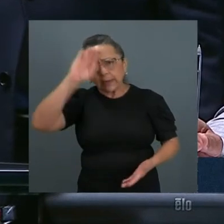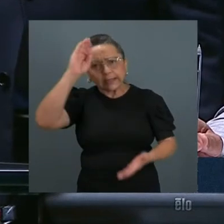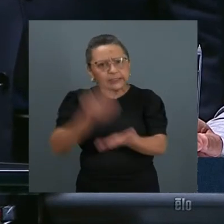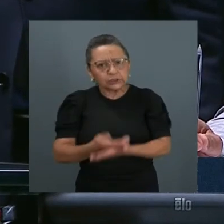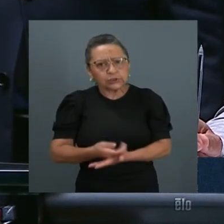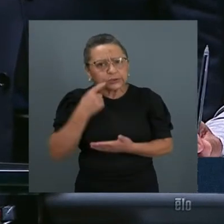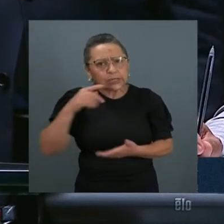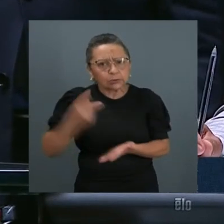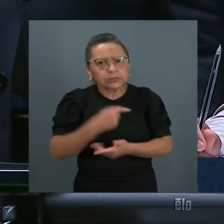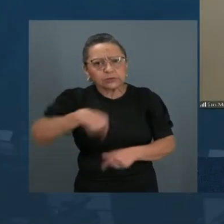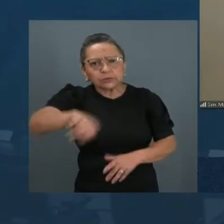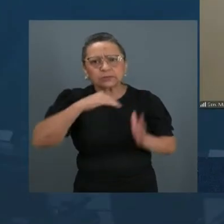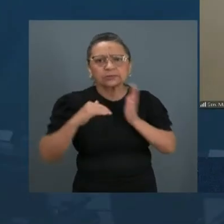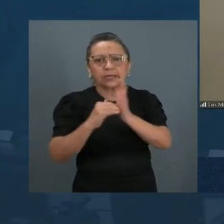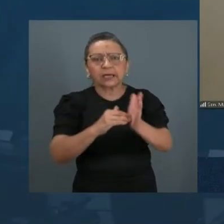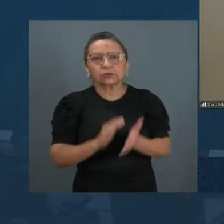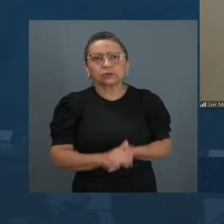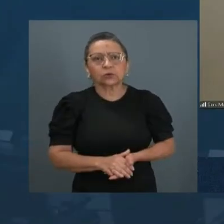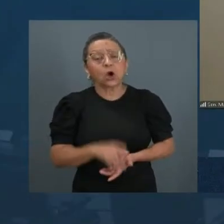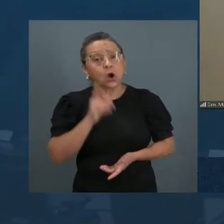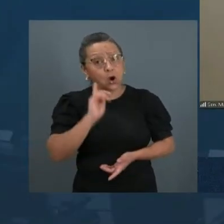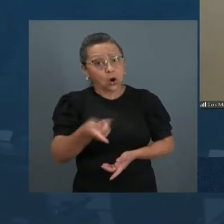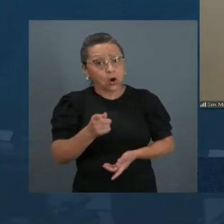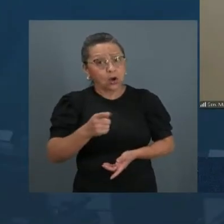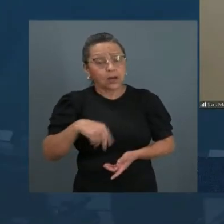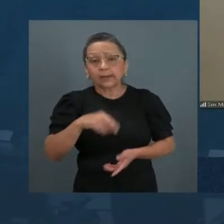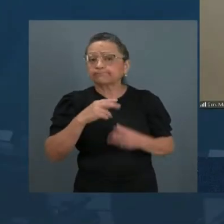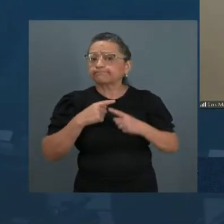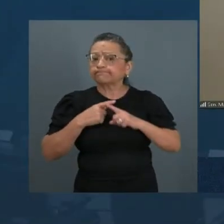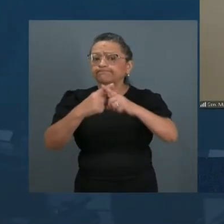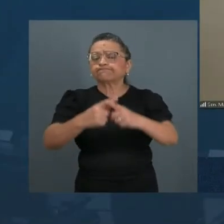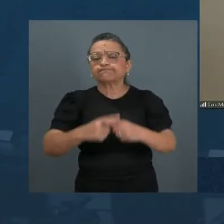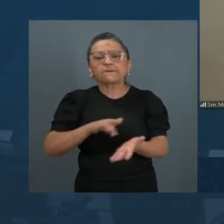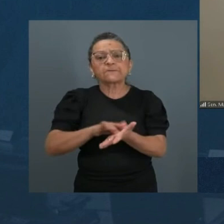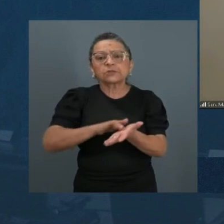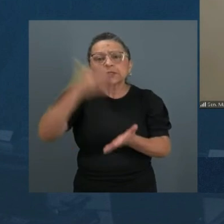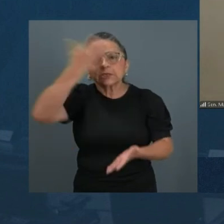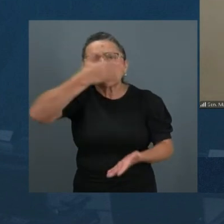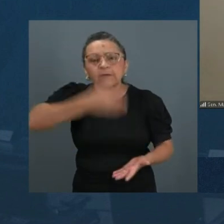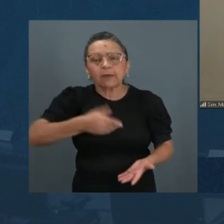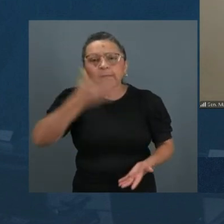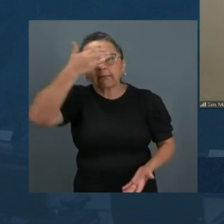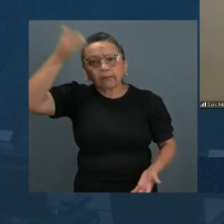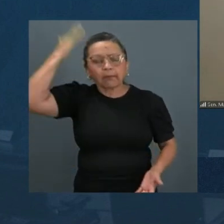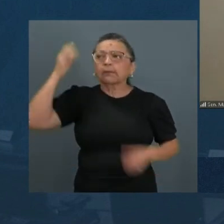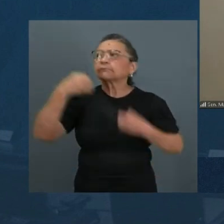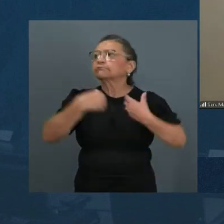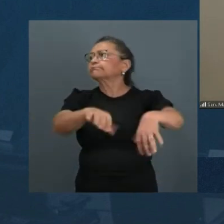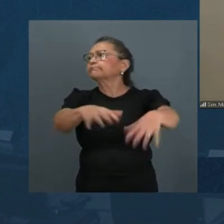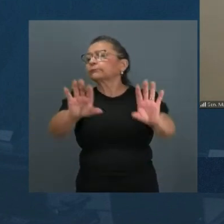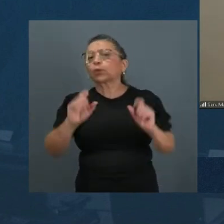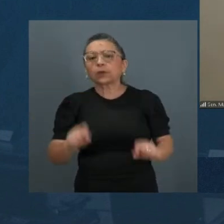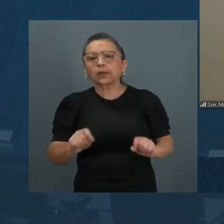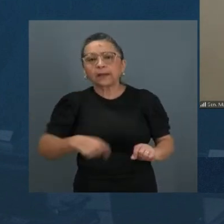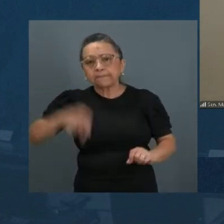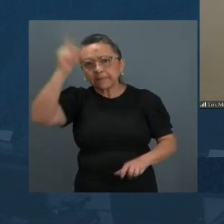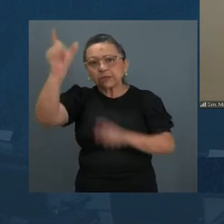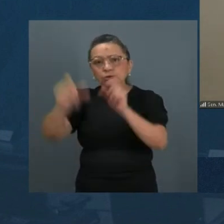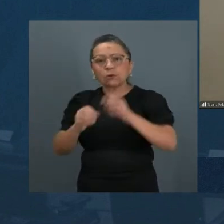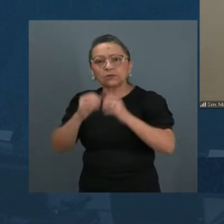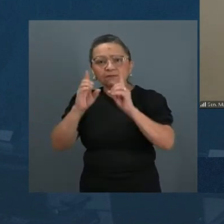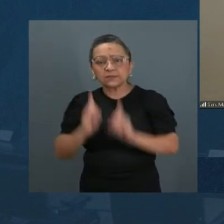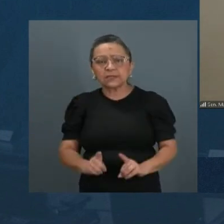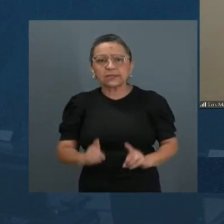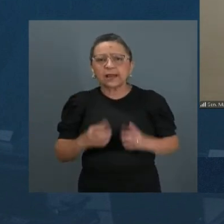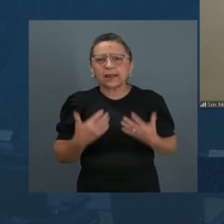essas discussões. E a gente não pode jamais virar as costas e deixar para trás as pessoas com